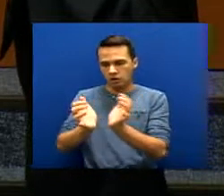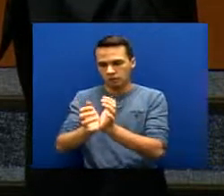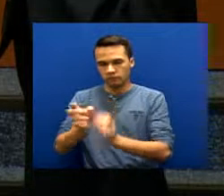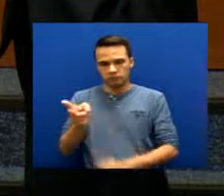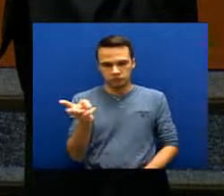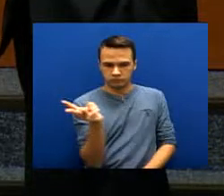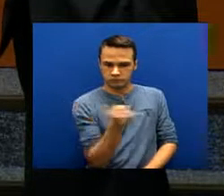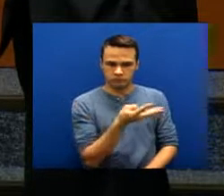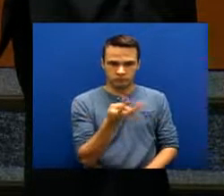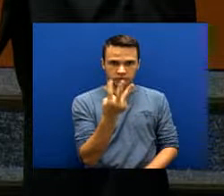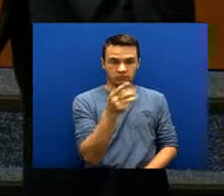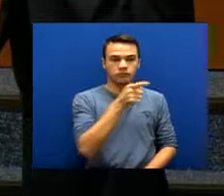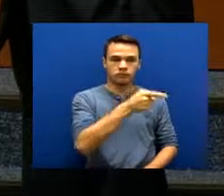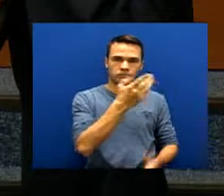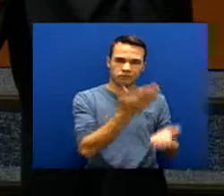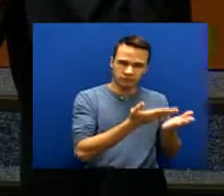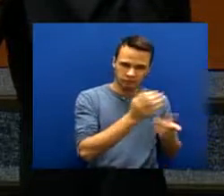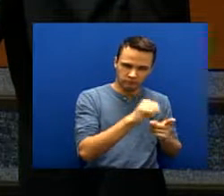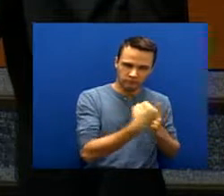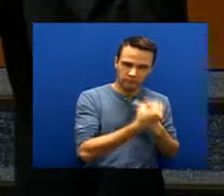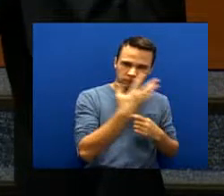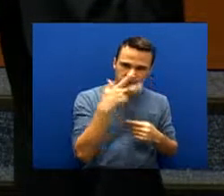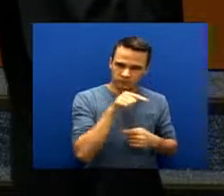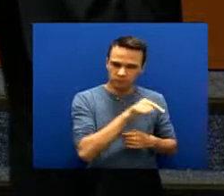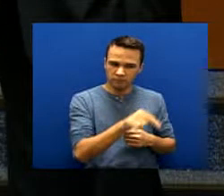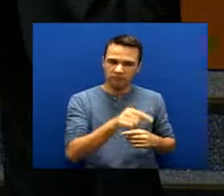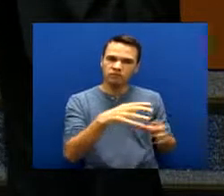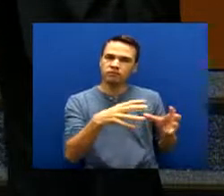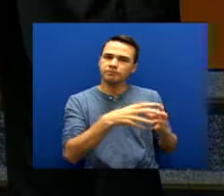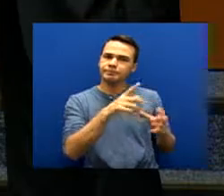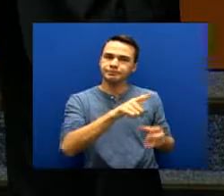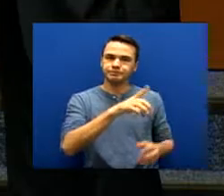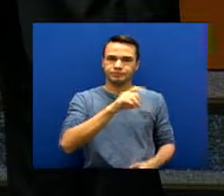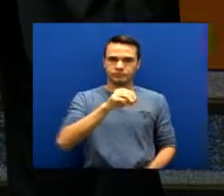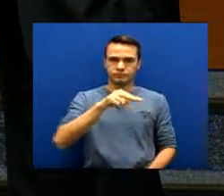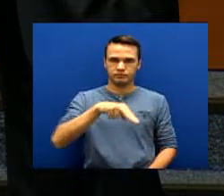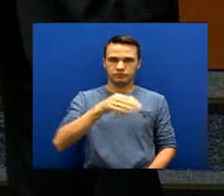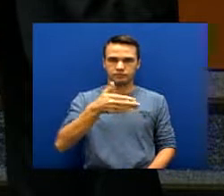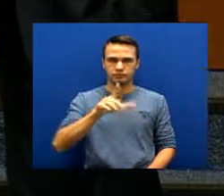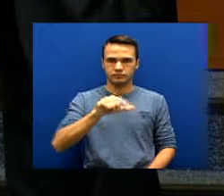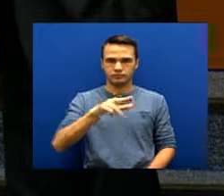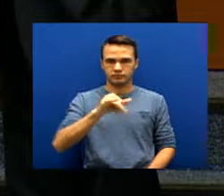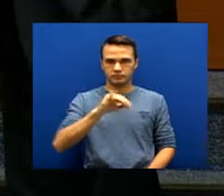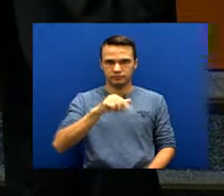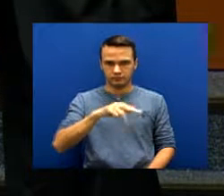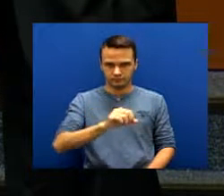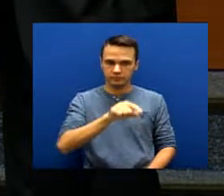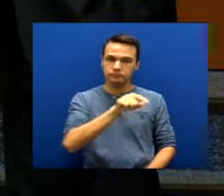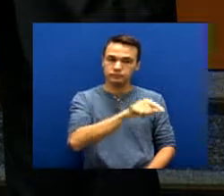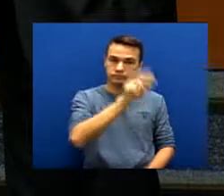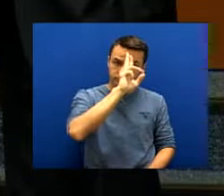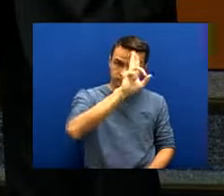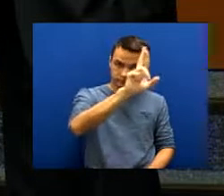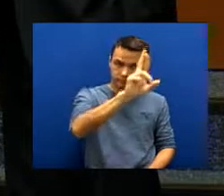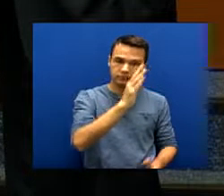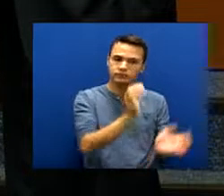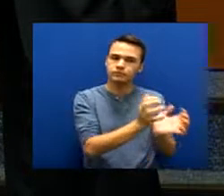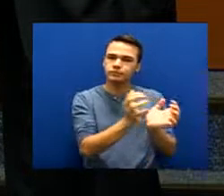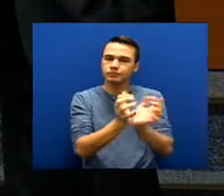crescer, não se afaste, mas sejam bons cidadãos e cidadãs. Portanto, passo as tuas mãos com muita